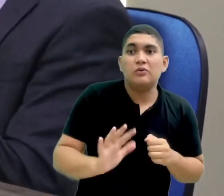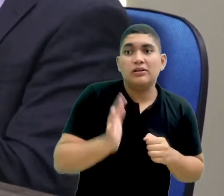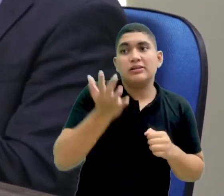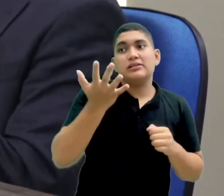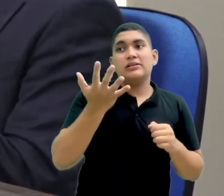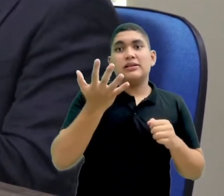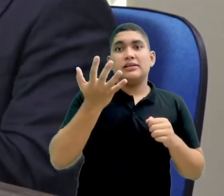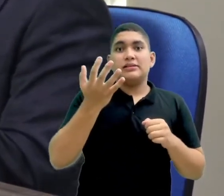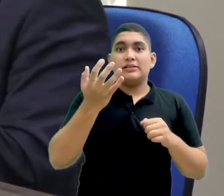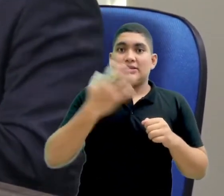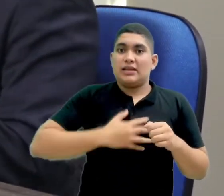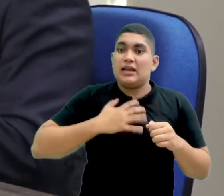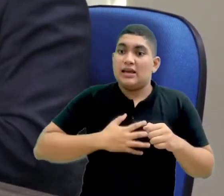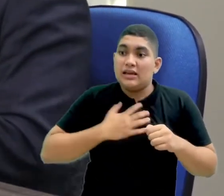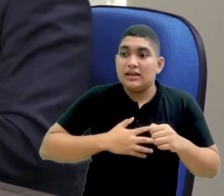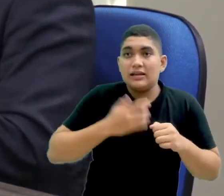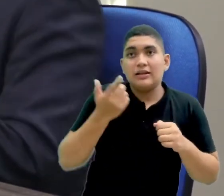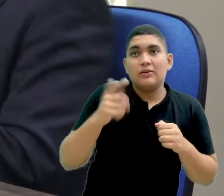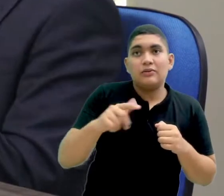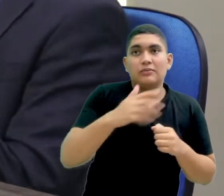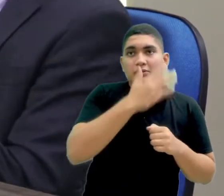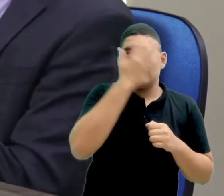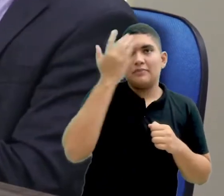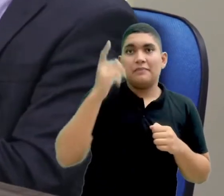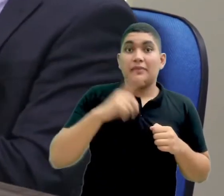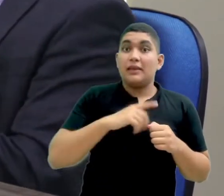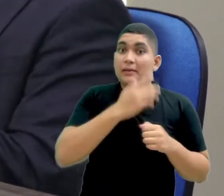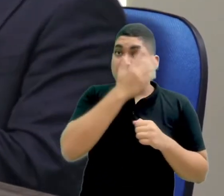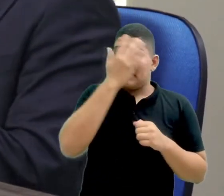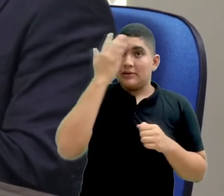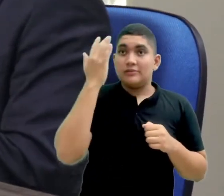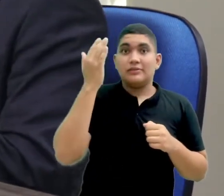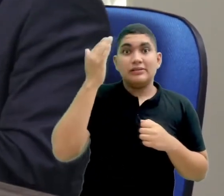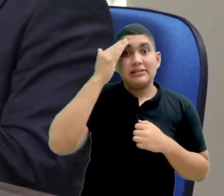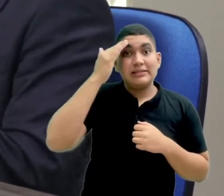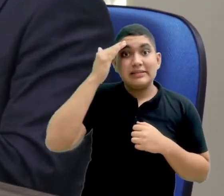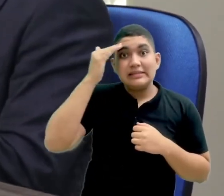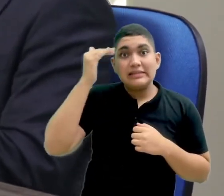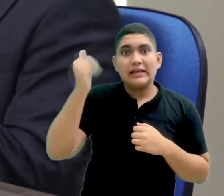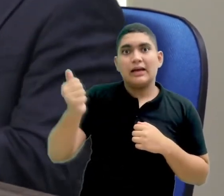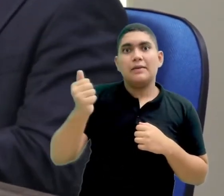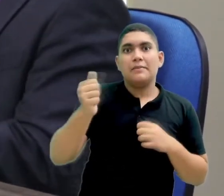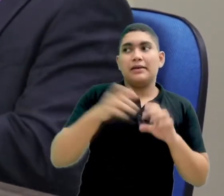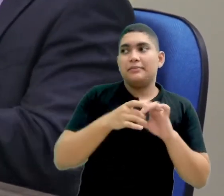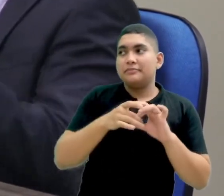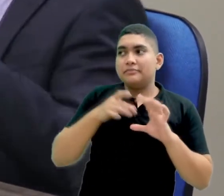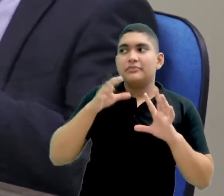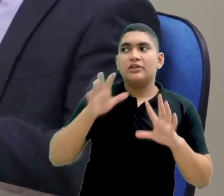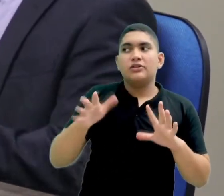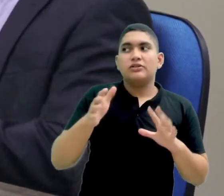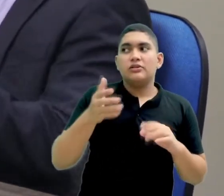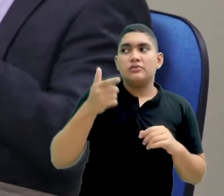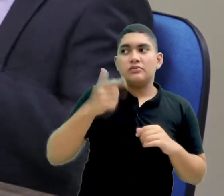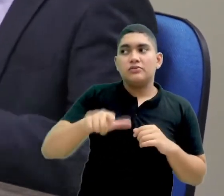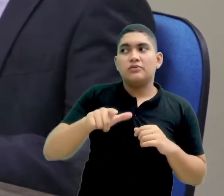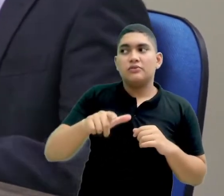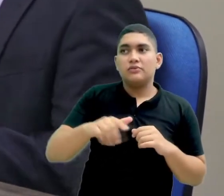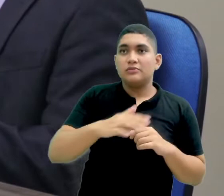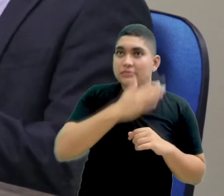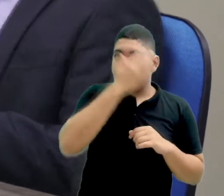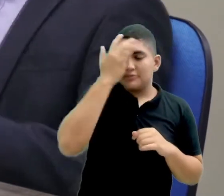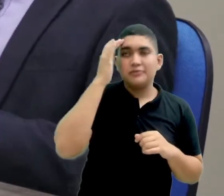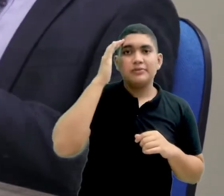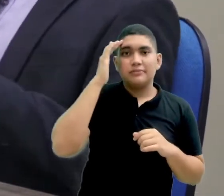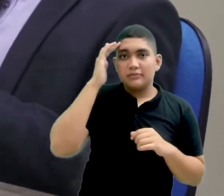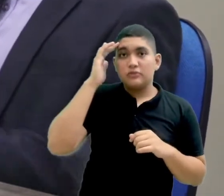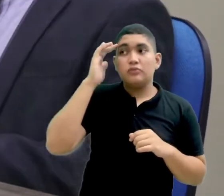são especialistas em deixar os outros loucos, zangados, irados e saem aí arrumando confusões. E